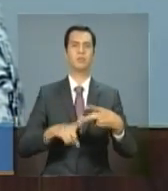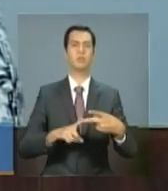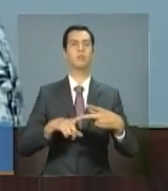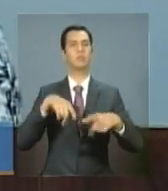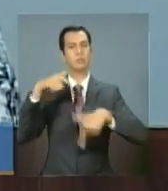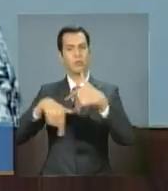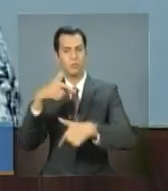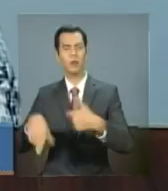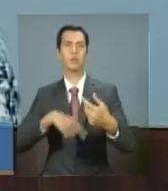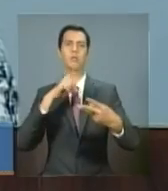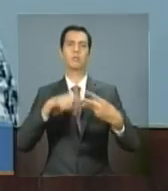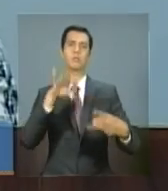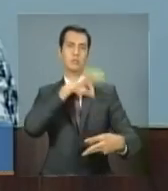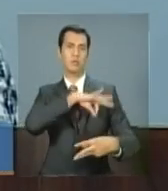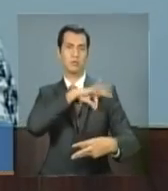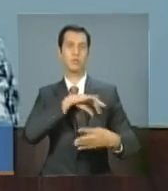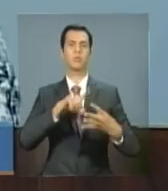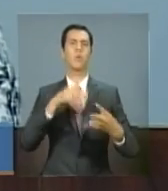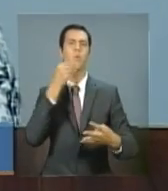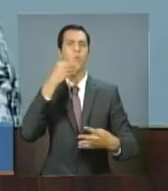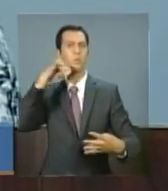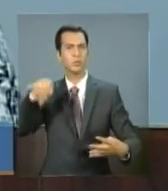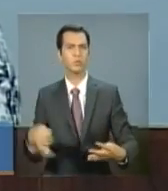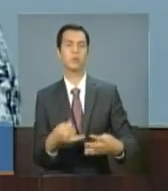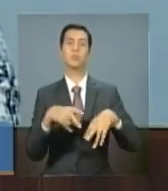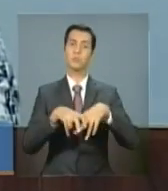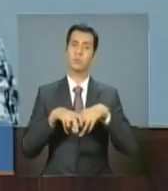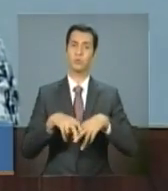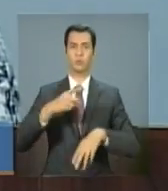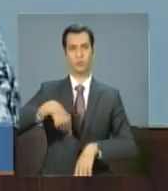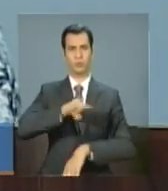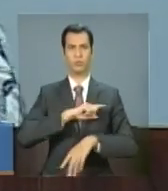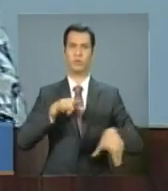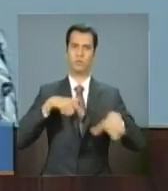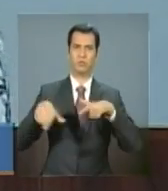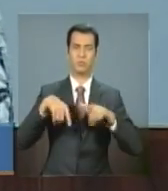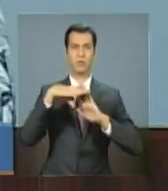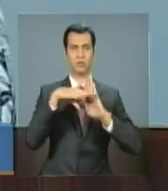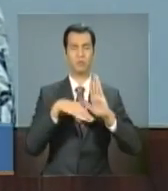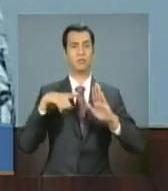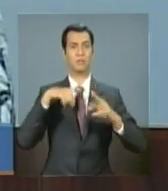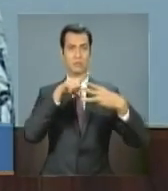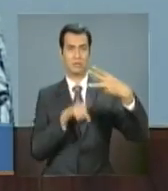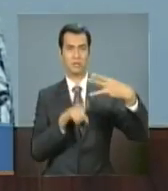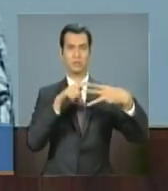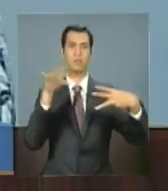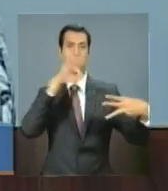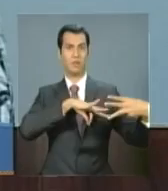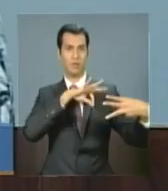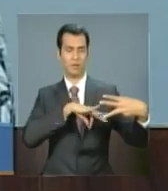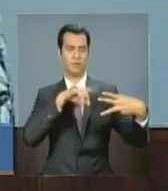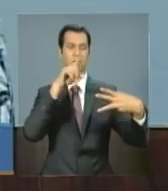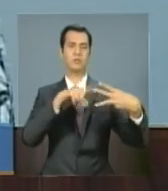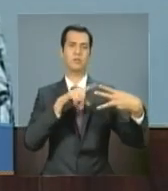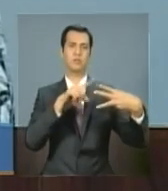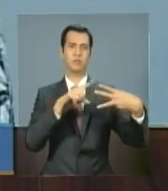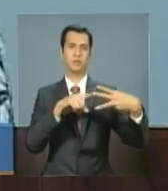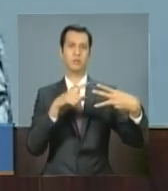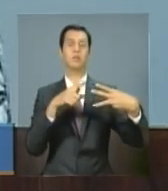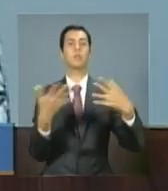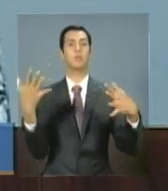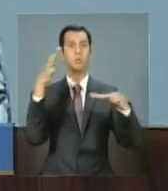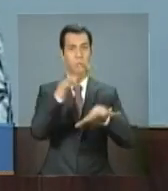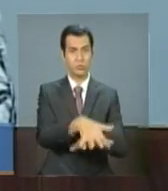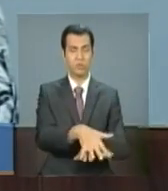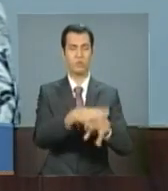gerar renda, gerar oportunidades. Para isso, o Brasil Sem Miséria trabalha com três grandes eixos: o eixo de renda, o eixo de inclusão